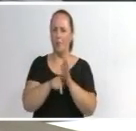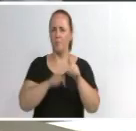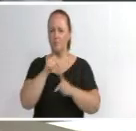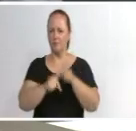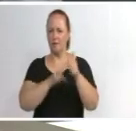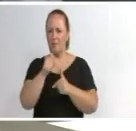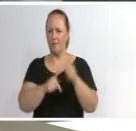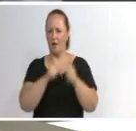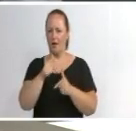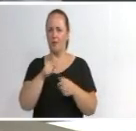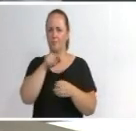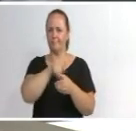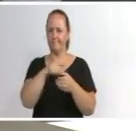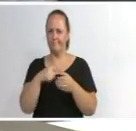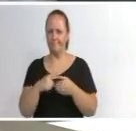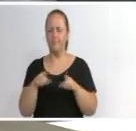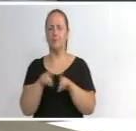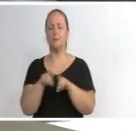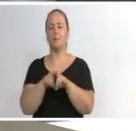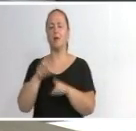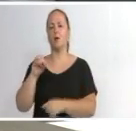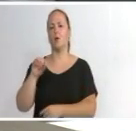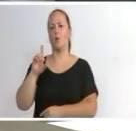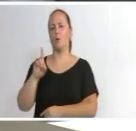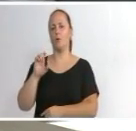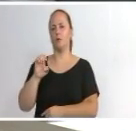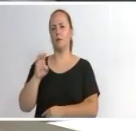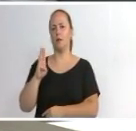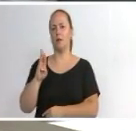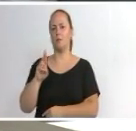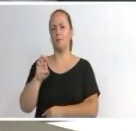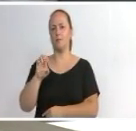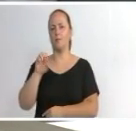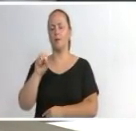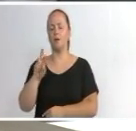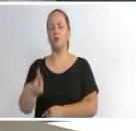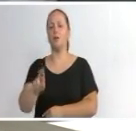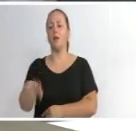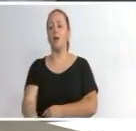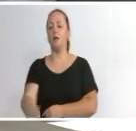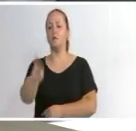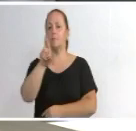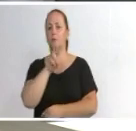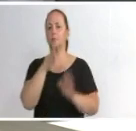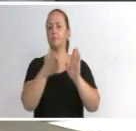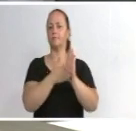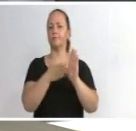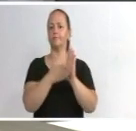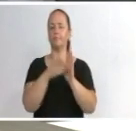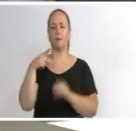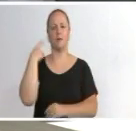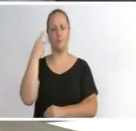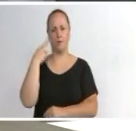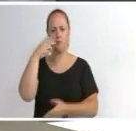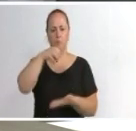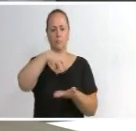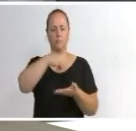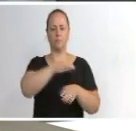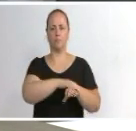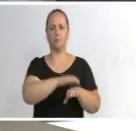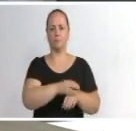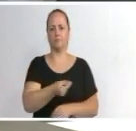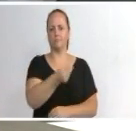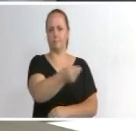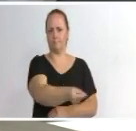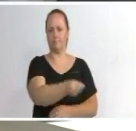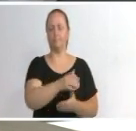da Odebrecht Ambiental em resposta a proposições dos senhores vereadores. Cópia aos autores.